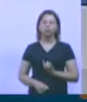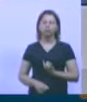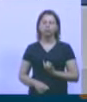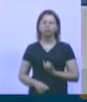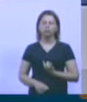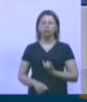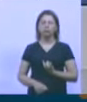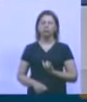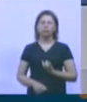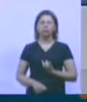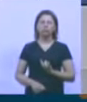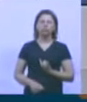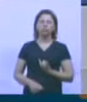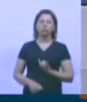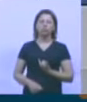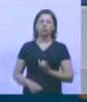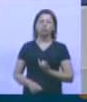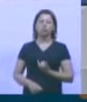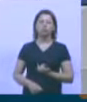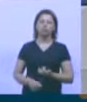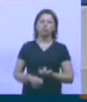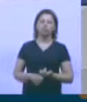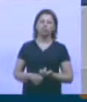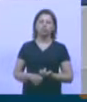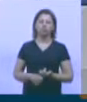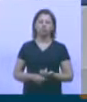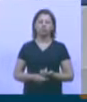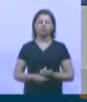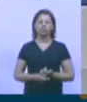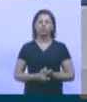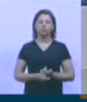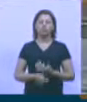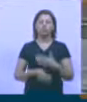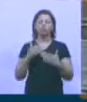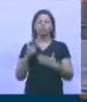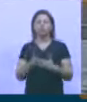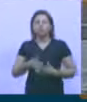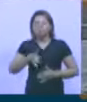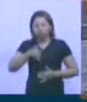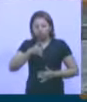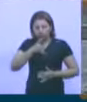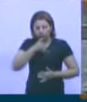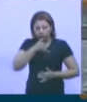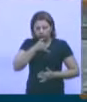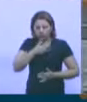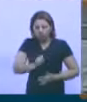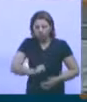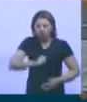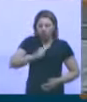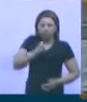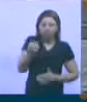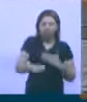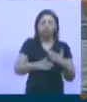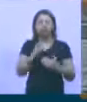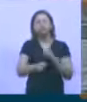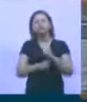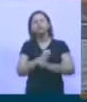anger of all his years burst out. Toda a tristeza e a raiva de todos aqueles